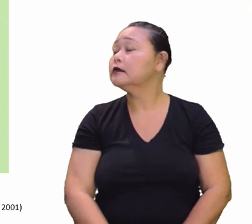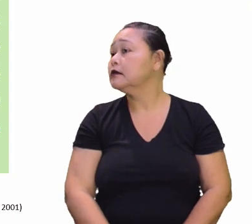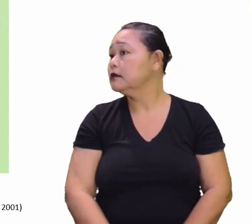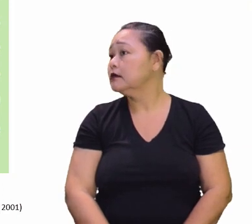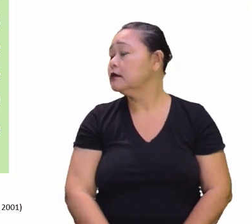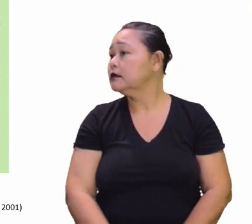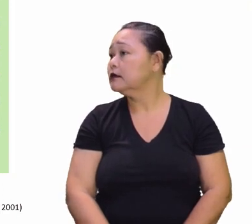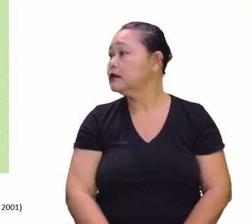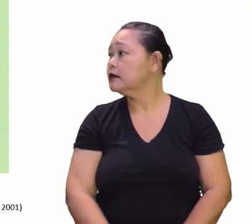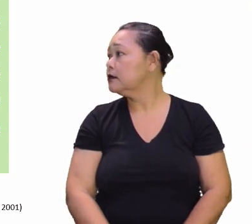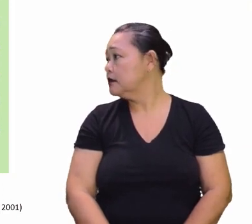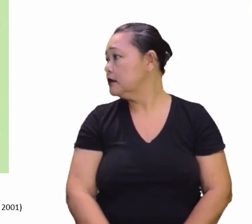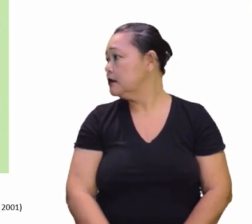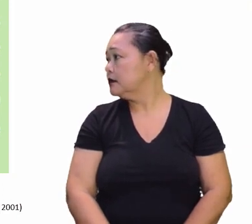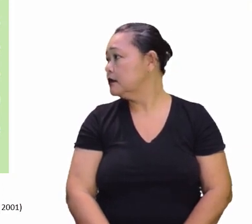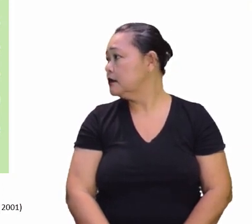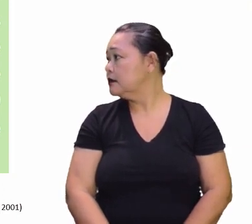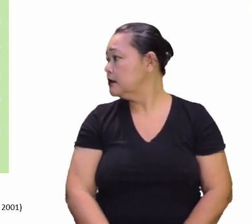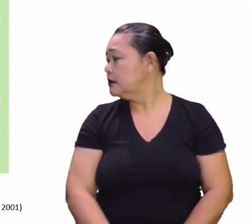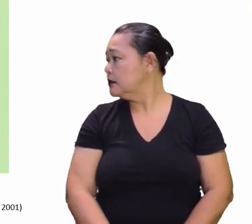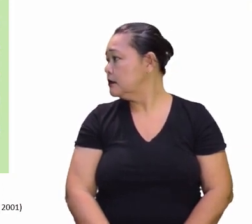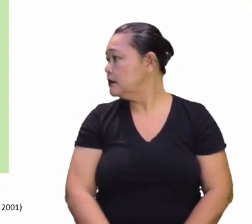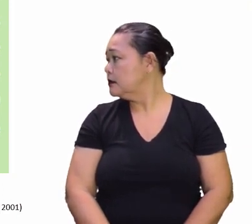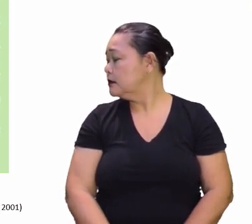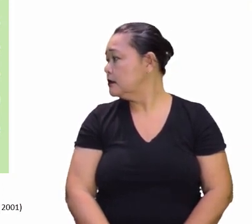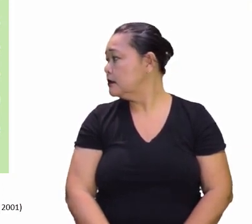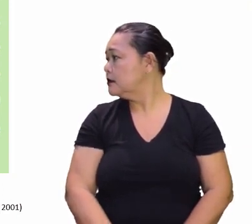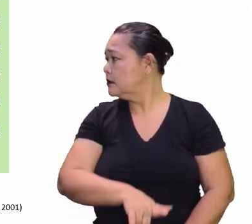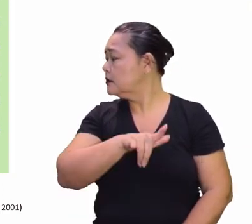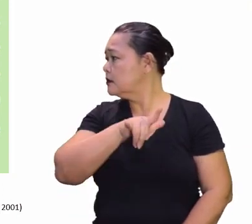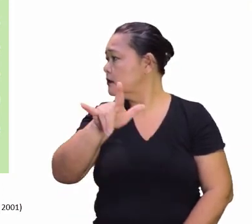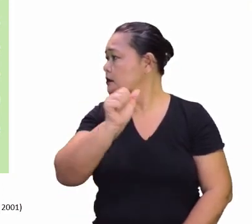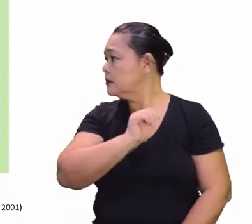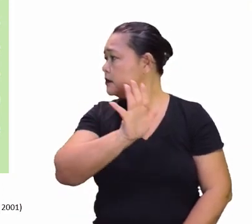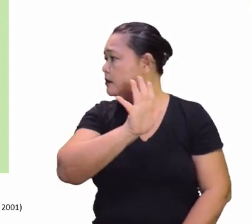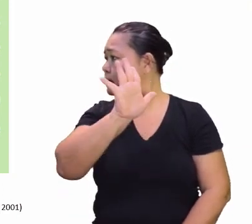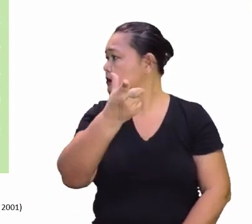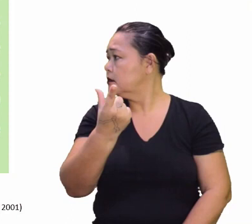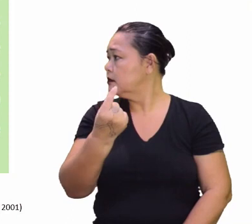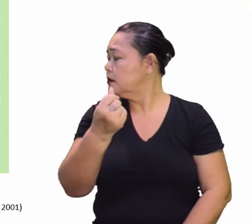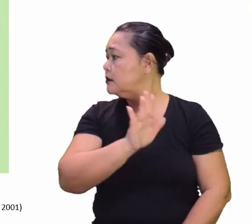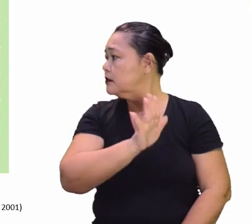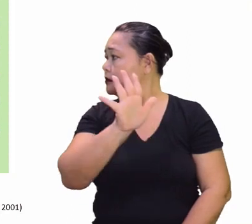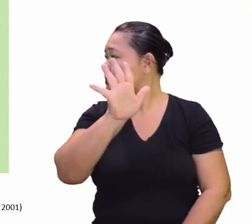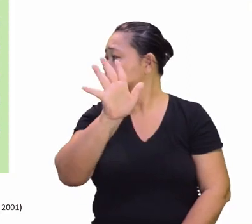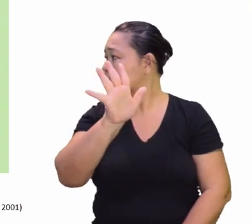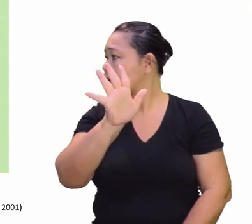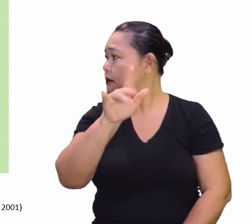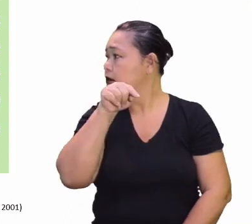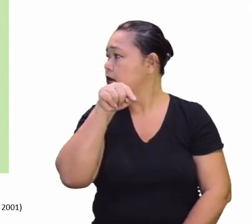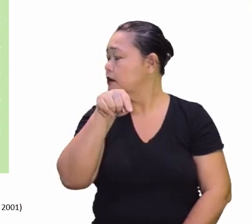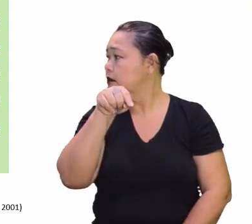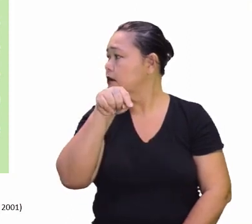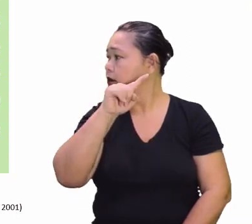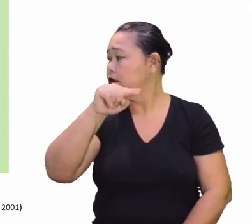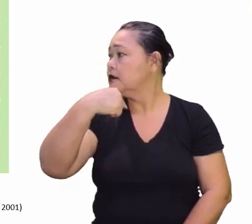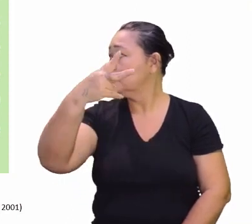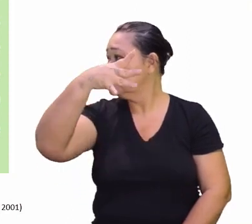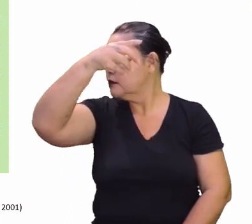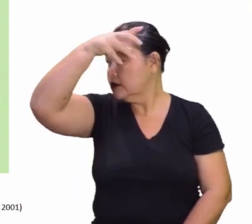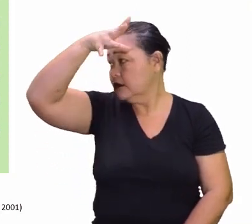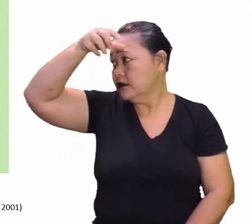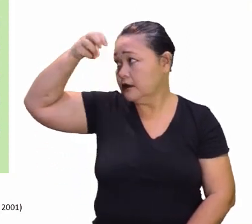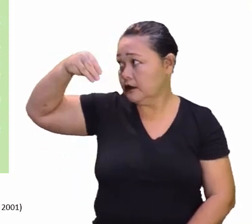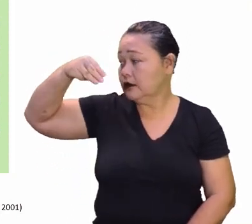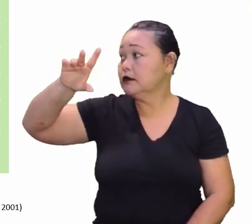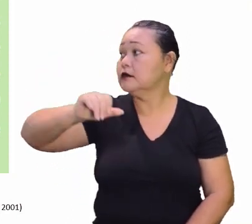Rogério, a gente pegar um avião é caro, não é? Com certeza. Você ir daqui para